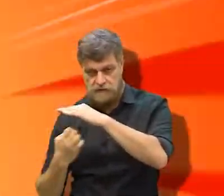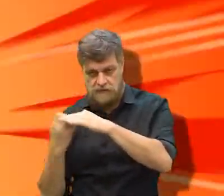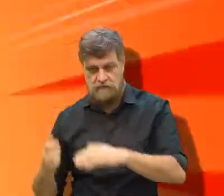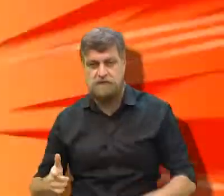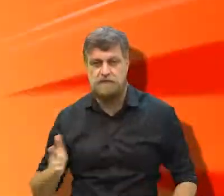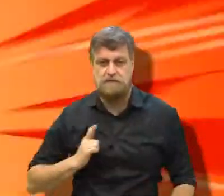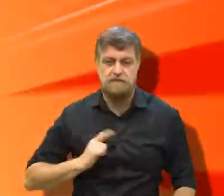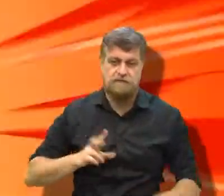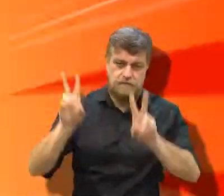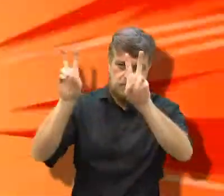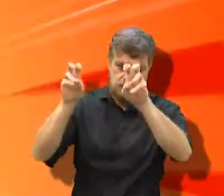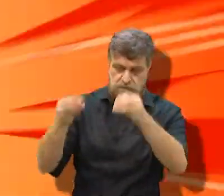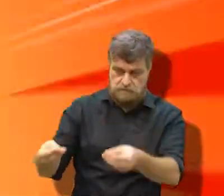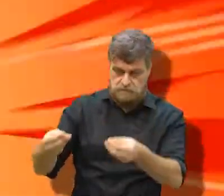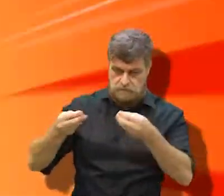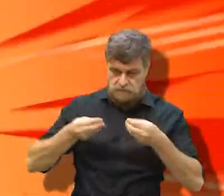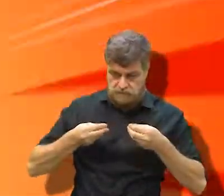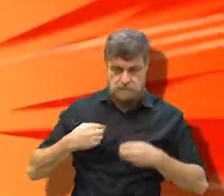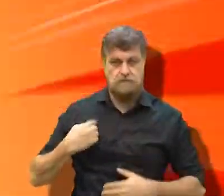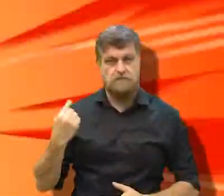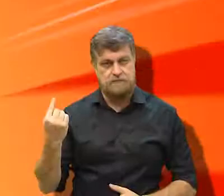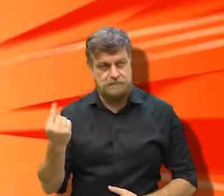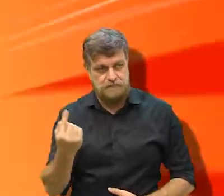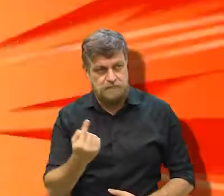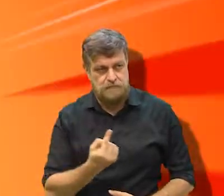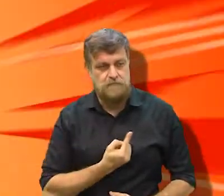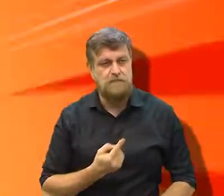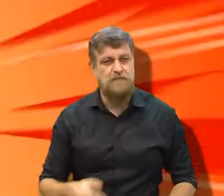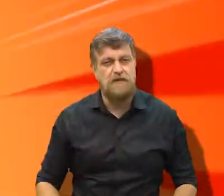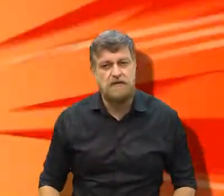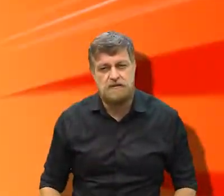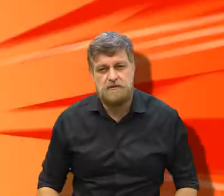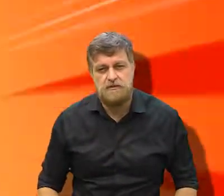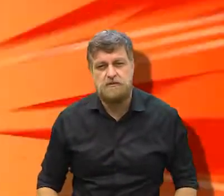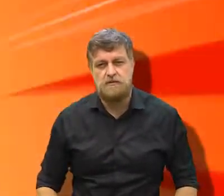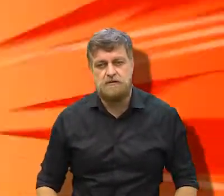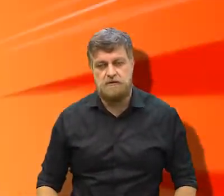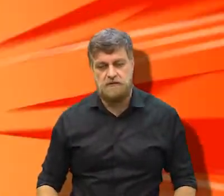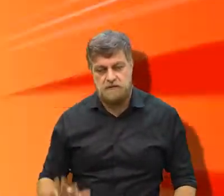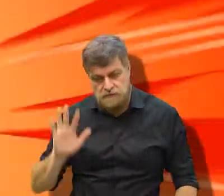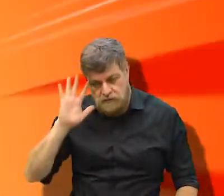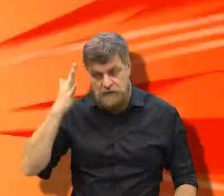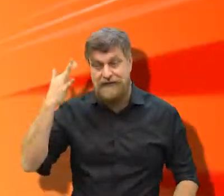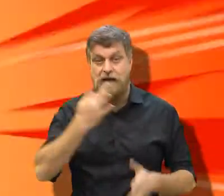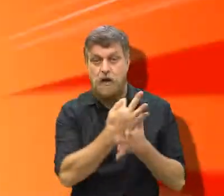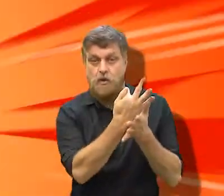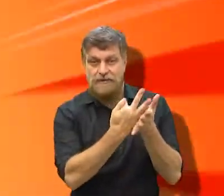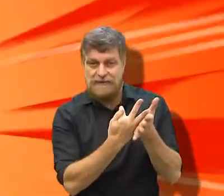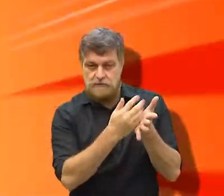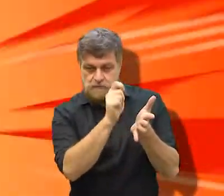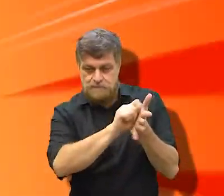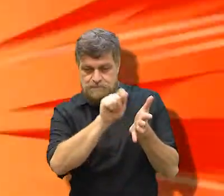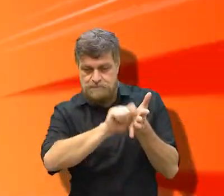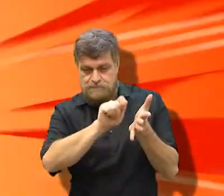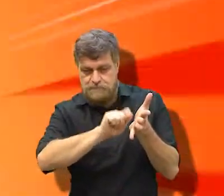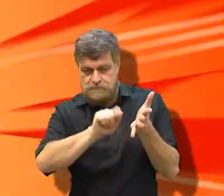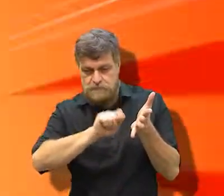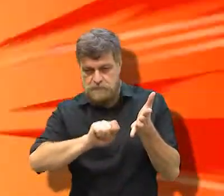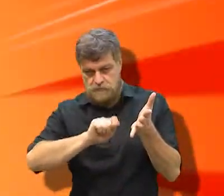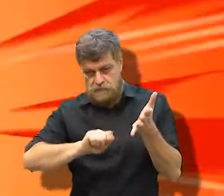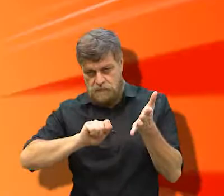nós o título, e aí a gente vai junto a desenvolver um texto, né? E depois a